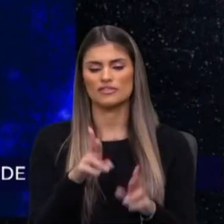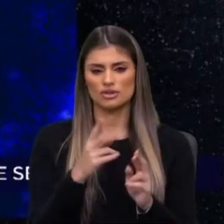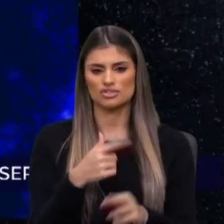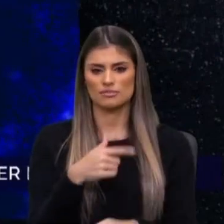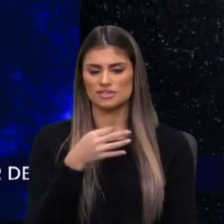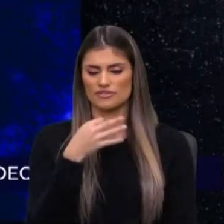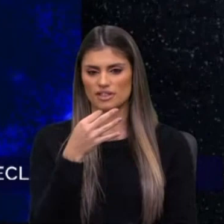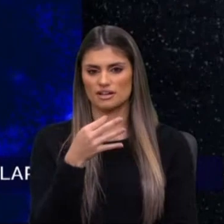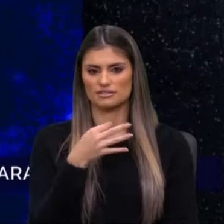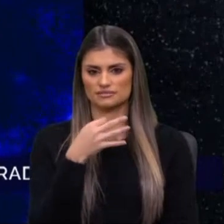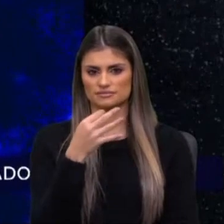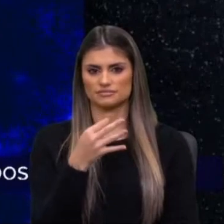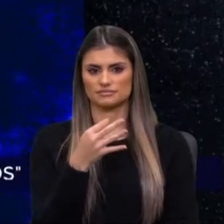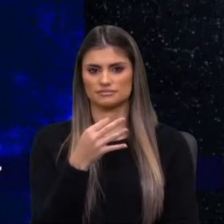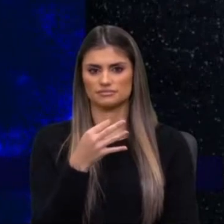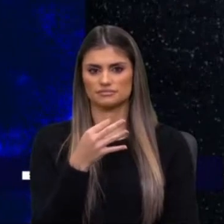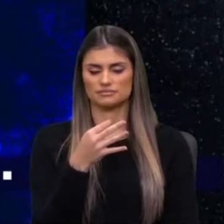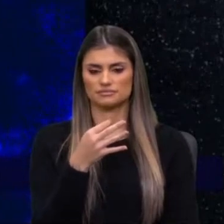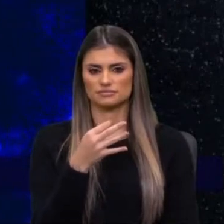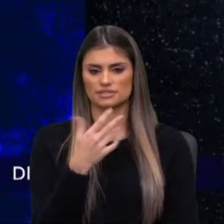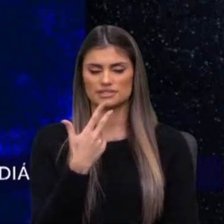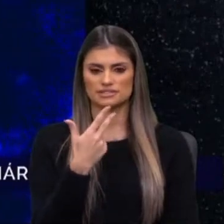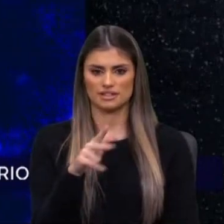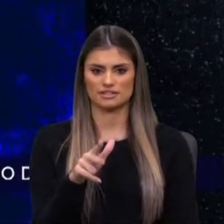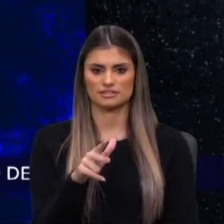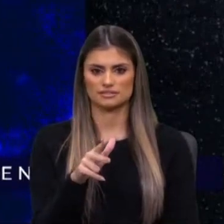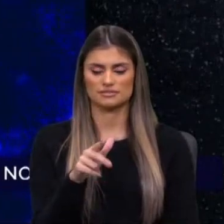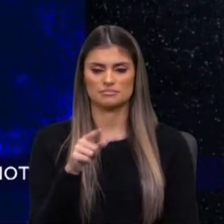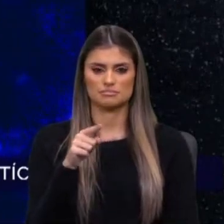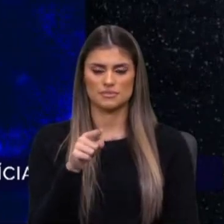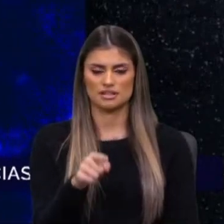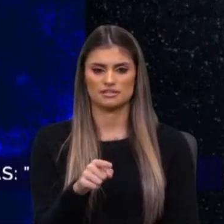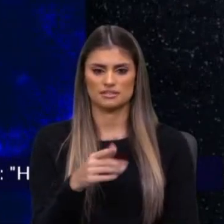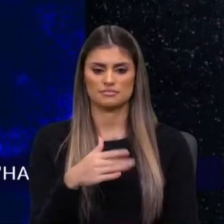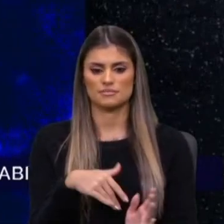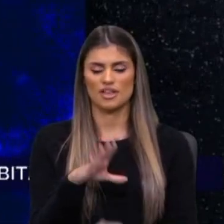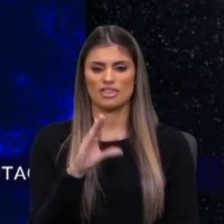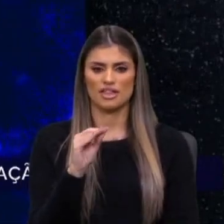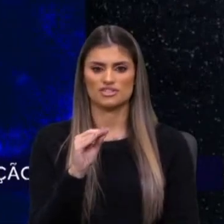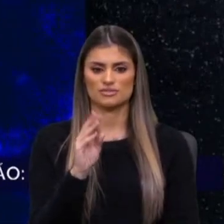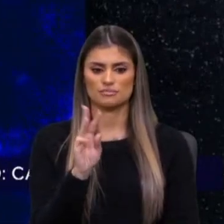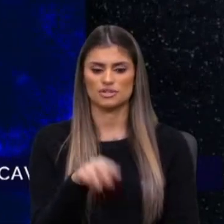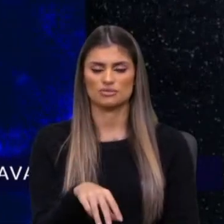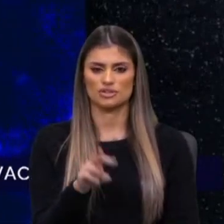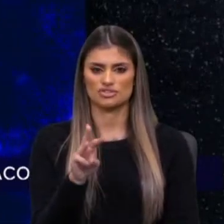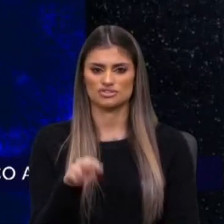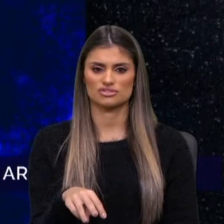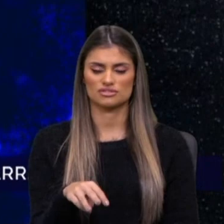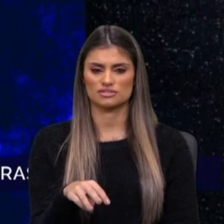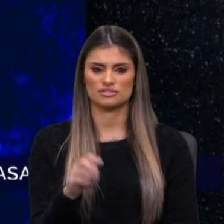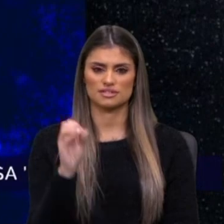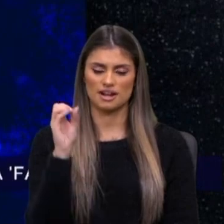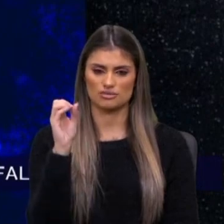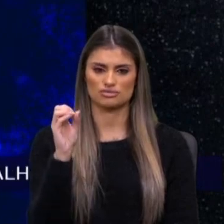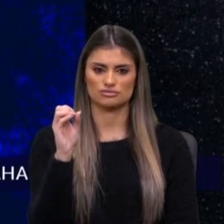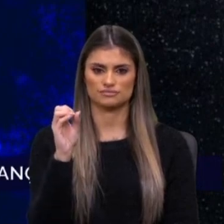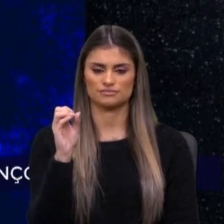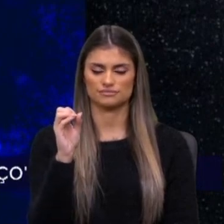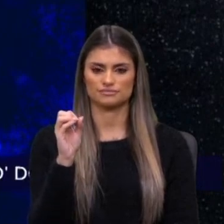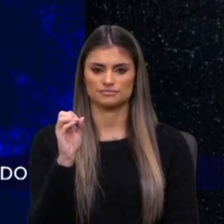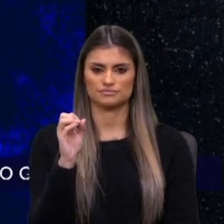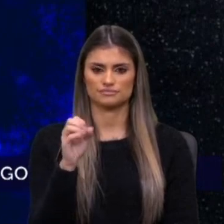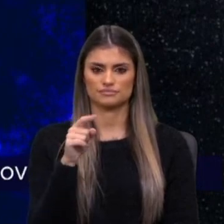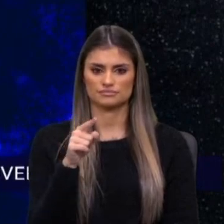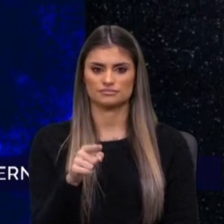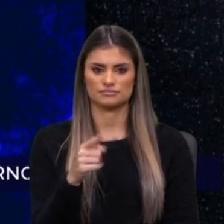falar de uma nuvem que terá entre 100 mil a mais de 10 milhões de graus Celsius. Quando